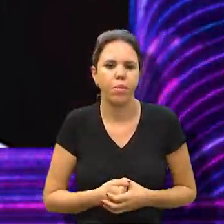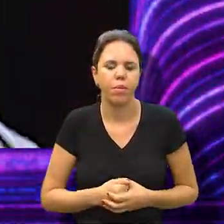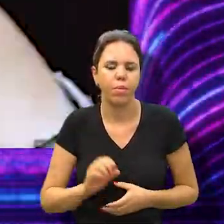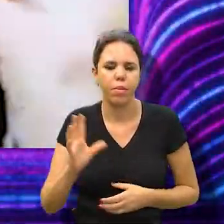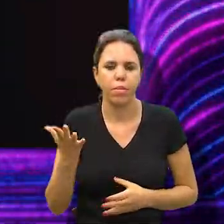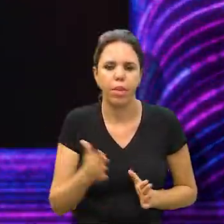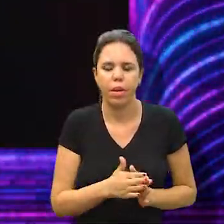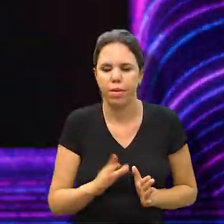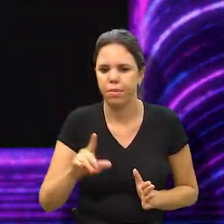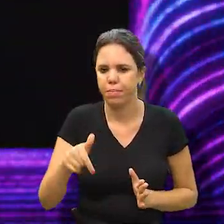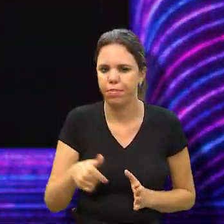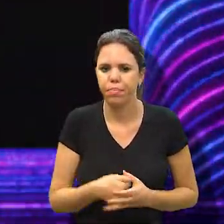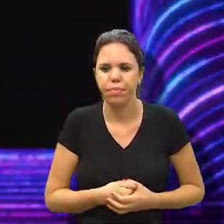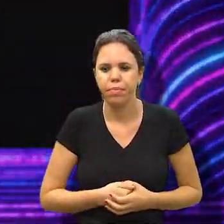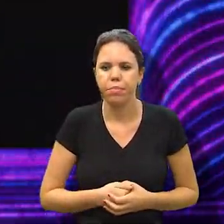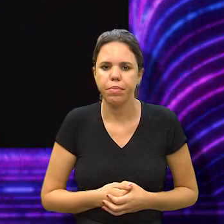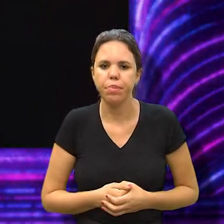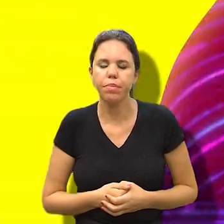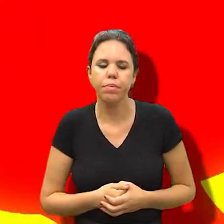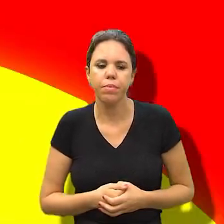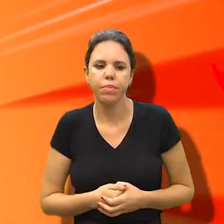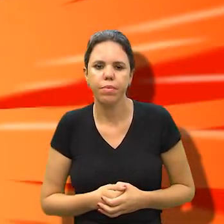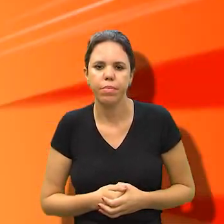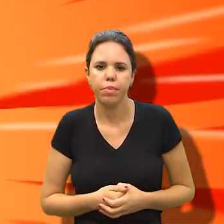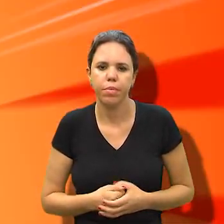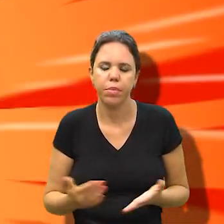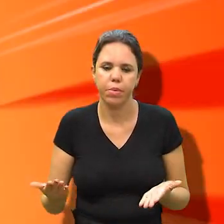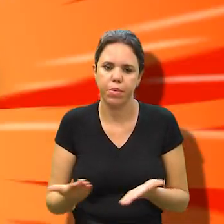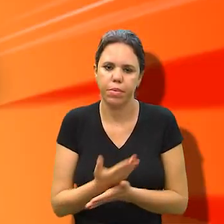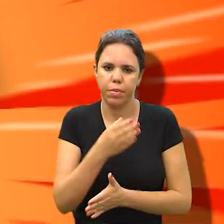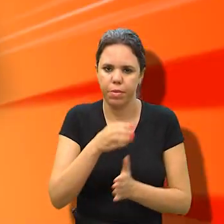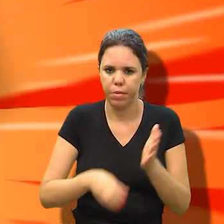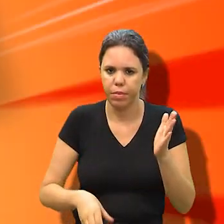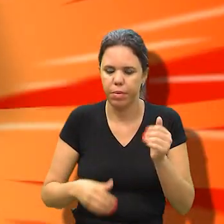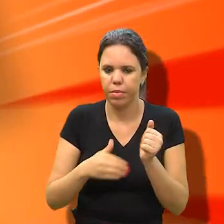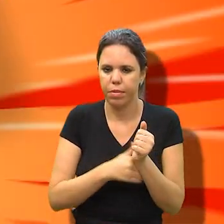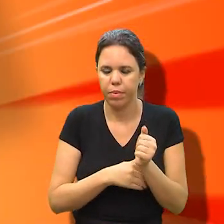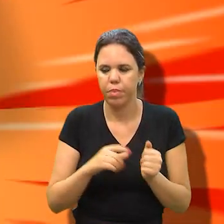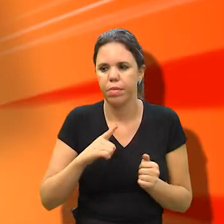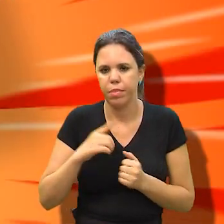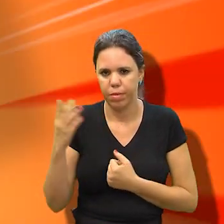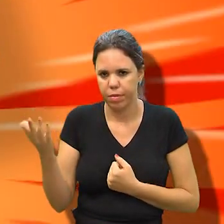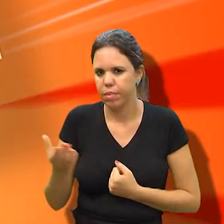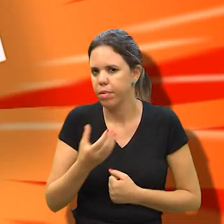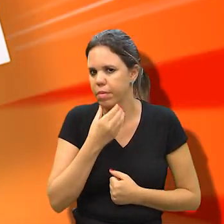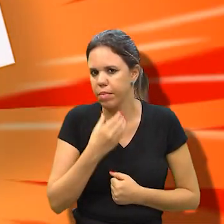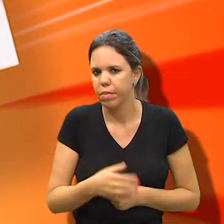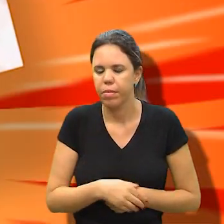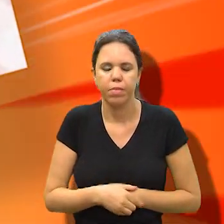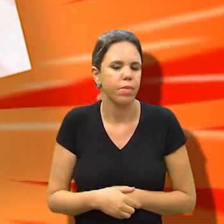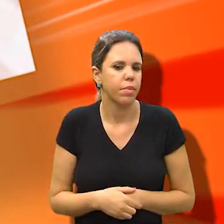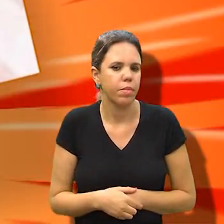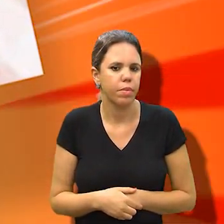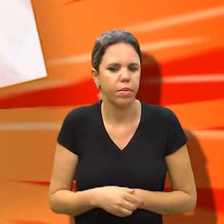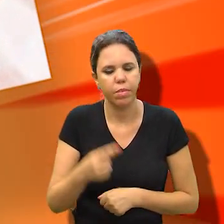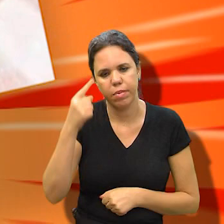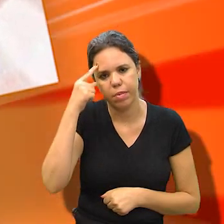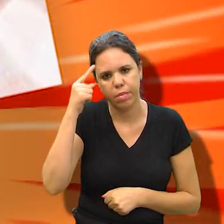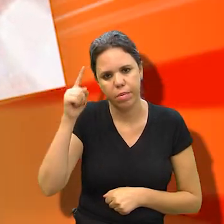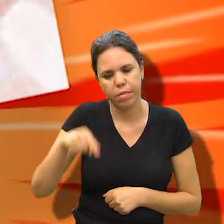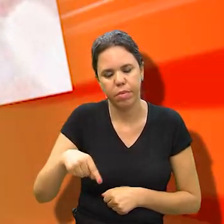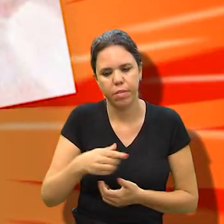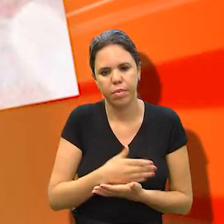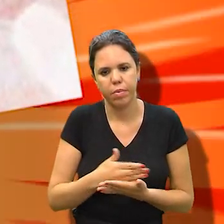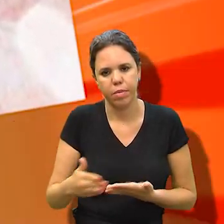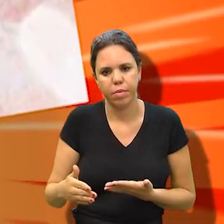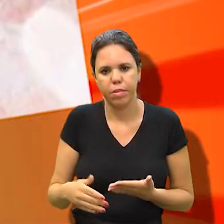pouquinho sobre o que acontece depois do último capítulo de Pequeno Segredo, tem esse conto de Natal. E a ideia é